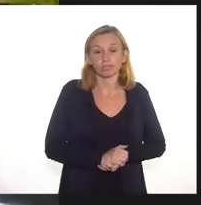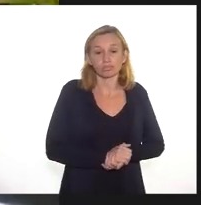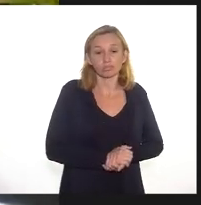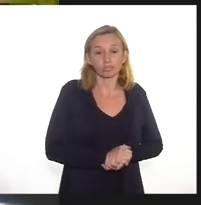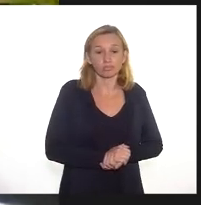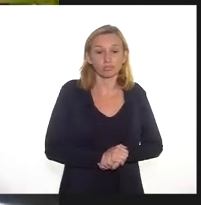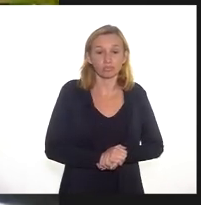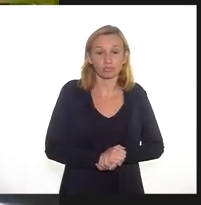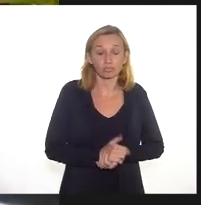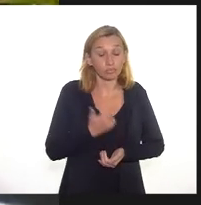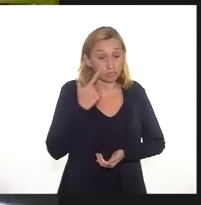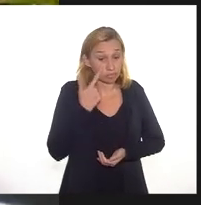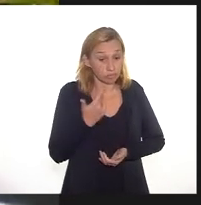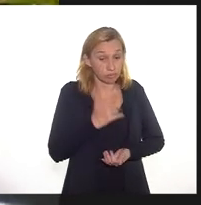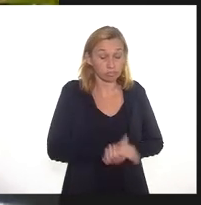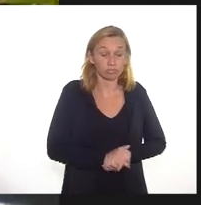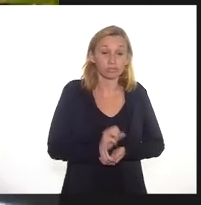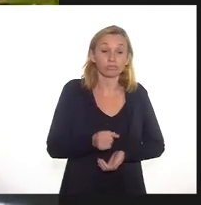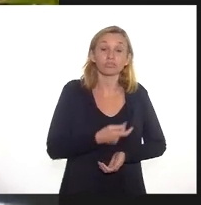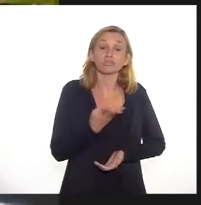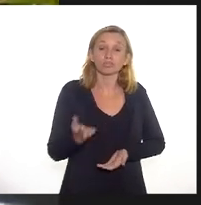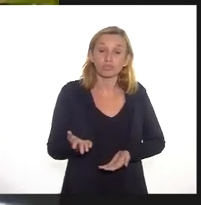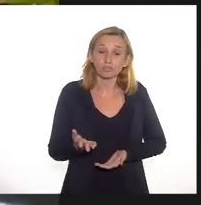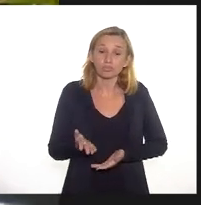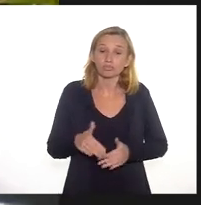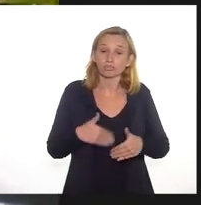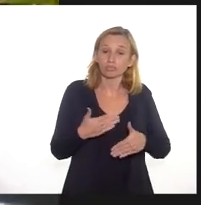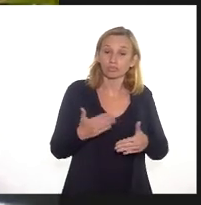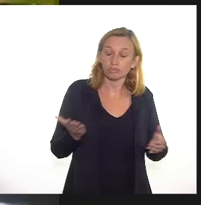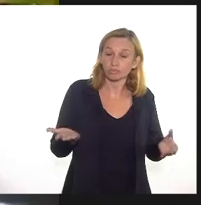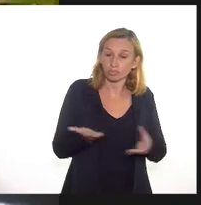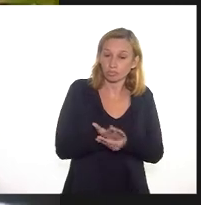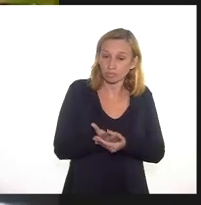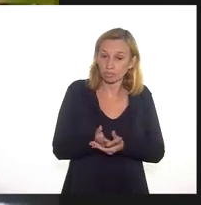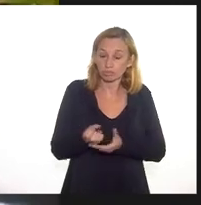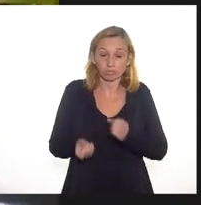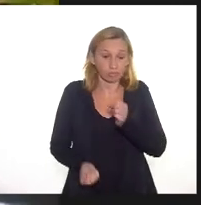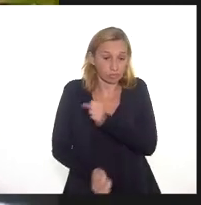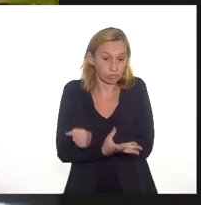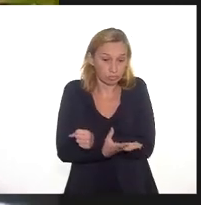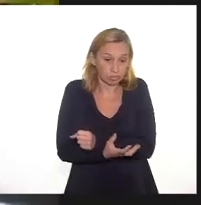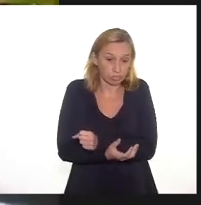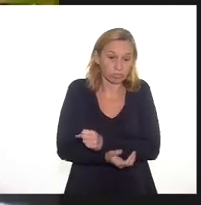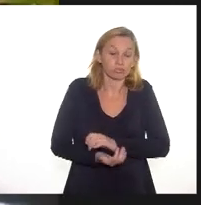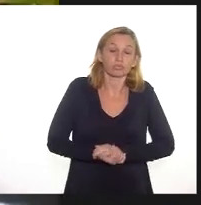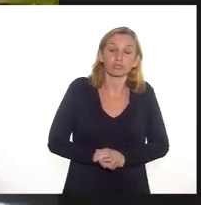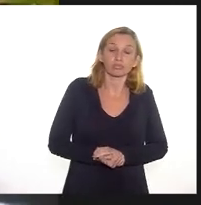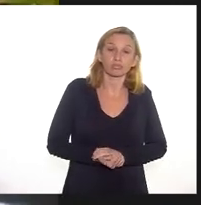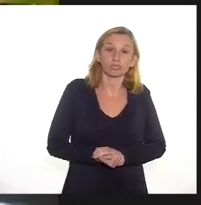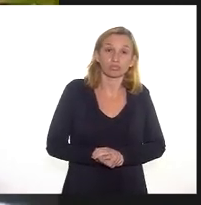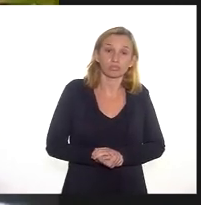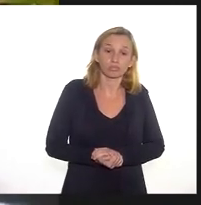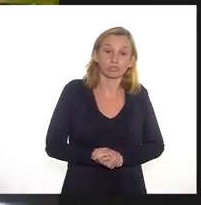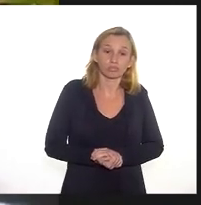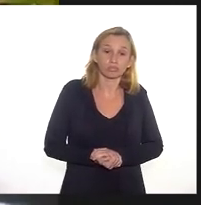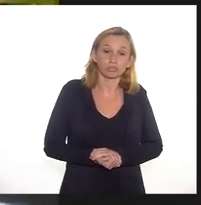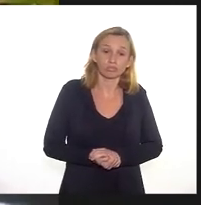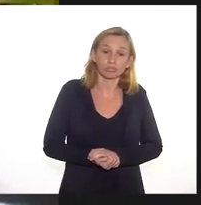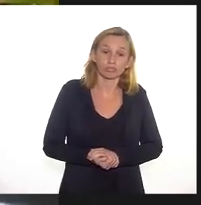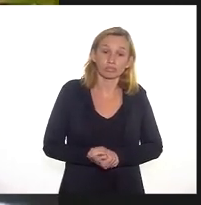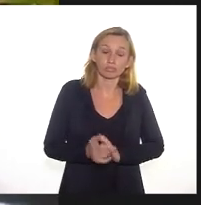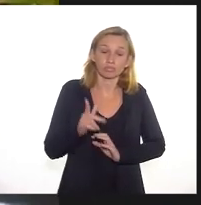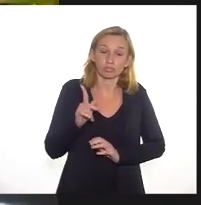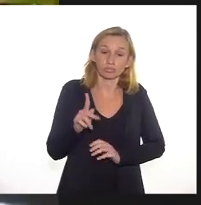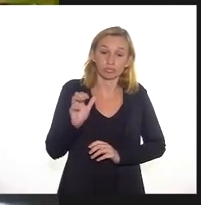de contas, a gente viu o quanto que os processos de corrupção tomaram o Palácio